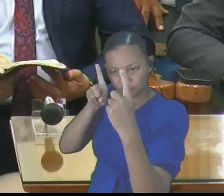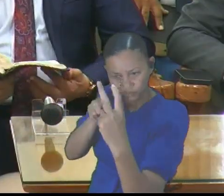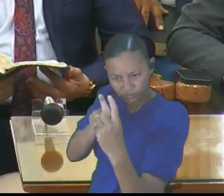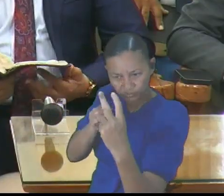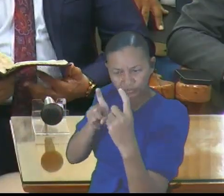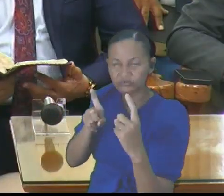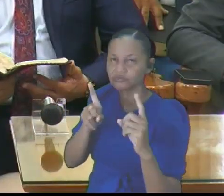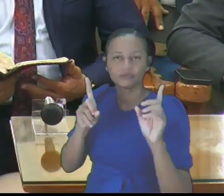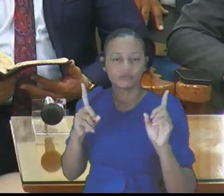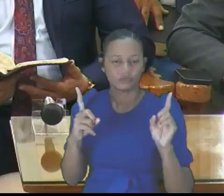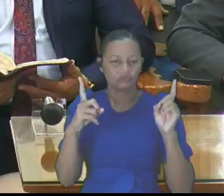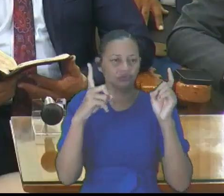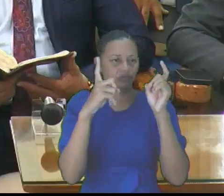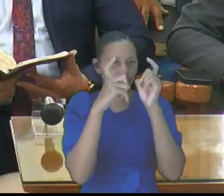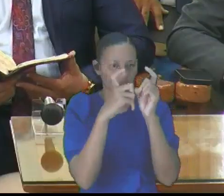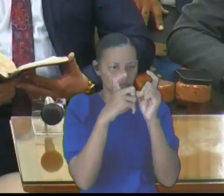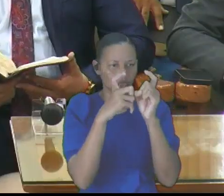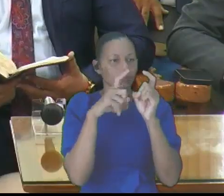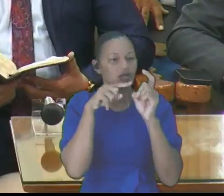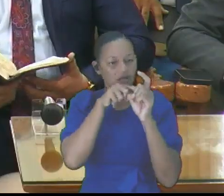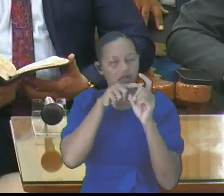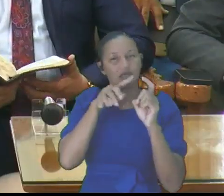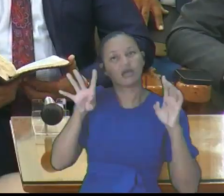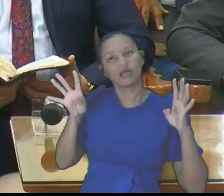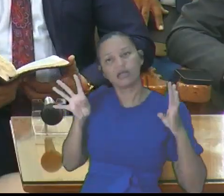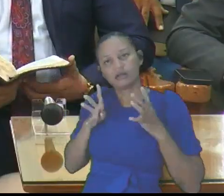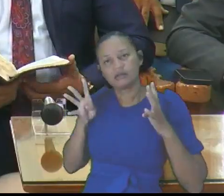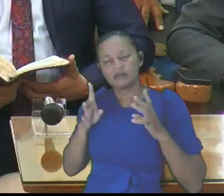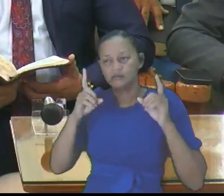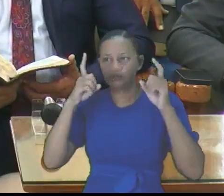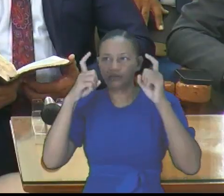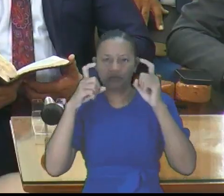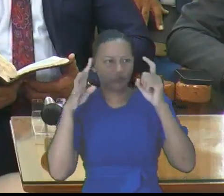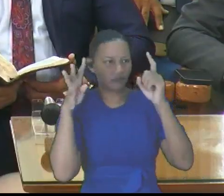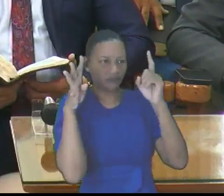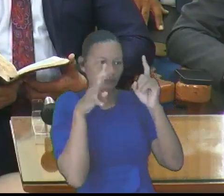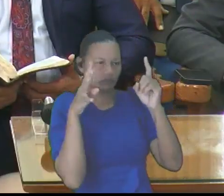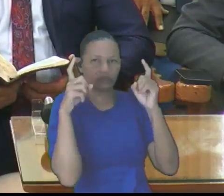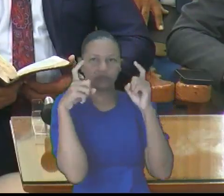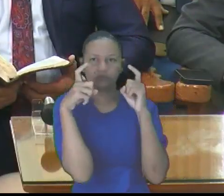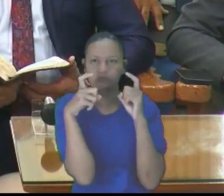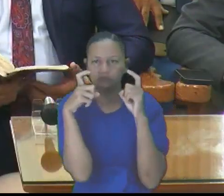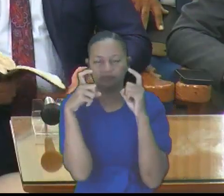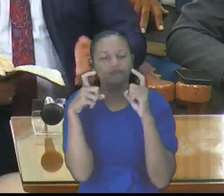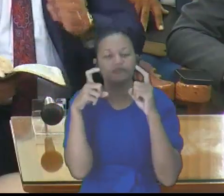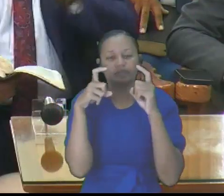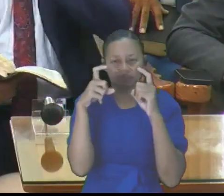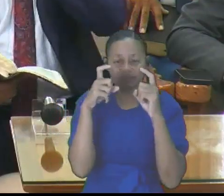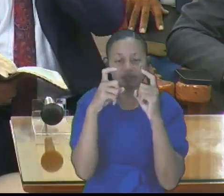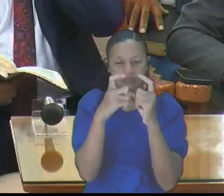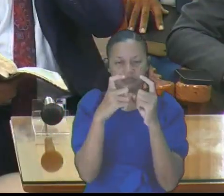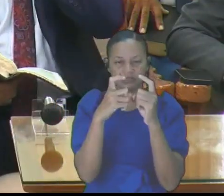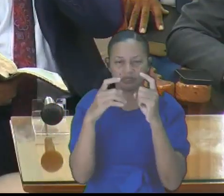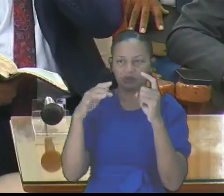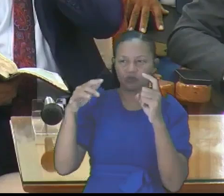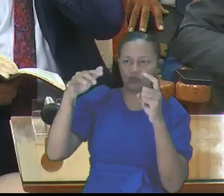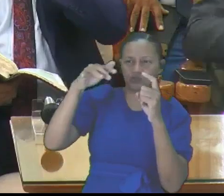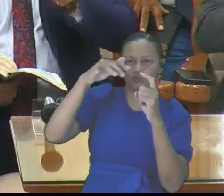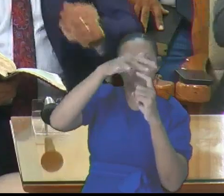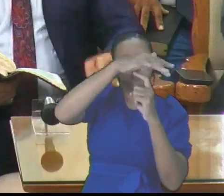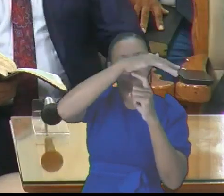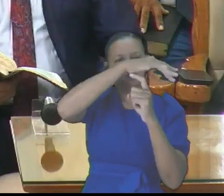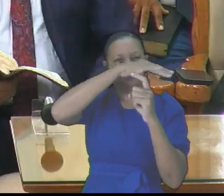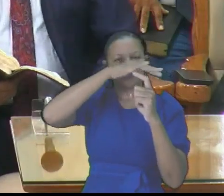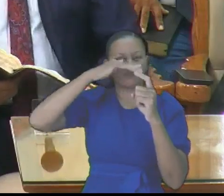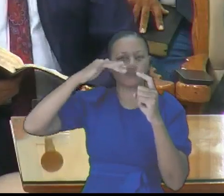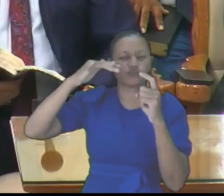como alguém ensina, não. Os querubins, porque ali, e em cima daqueles querubins, havia uma nuvem brilhosa. Quem era aquela nuvem brilhosa